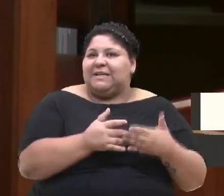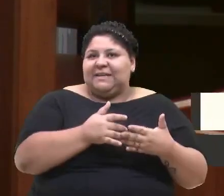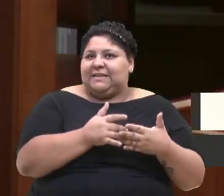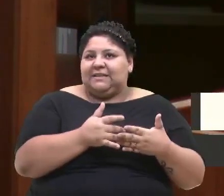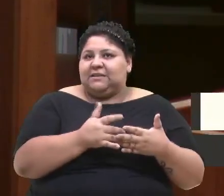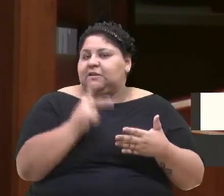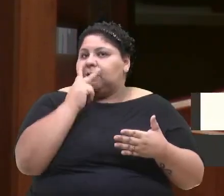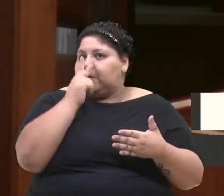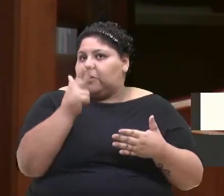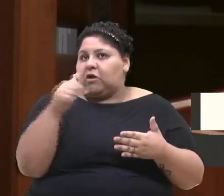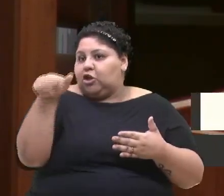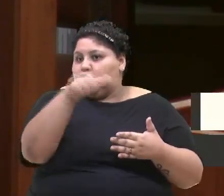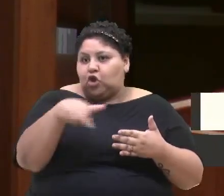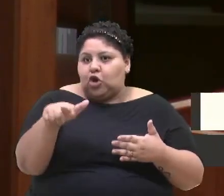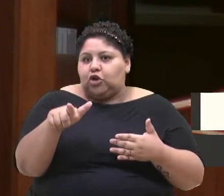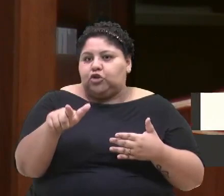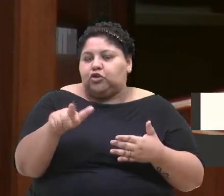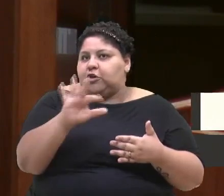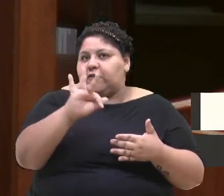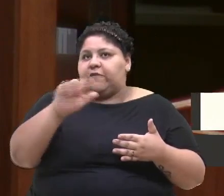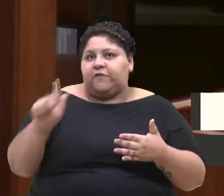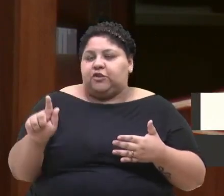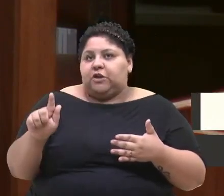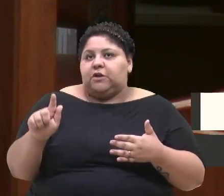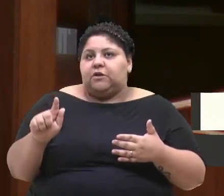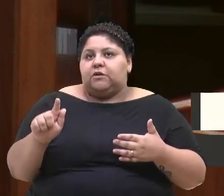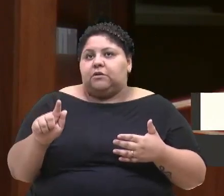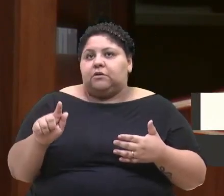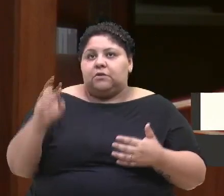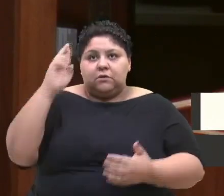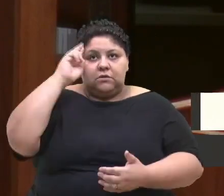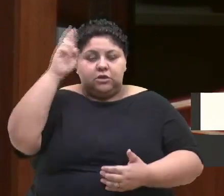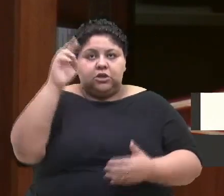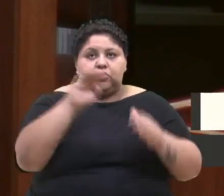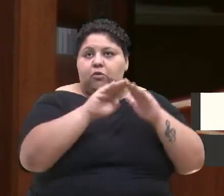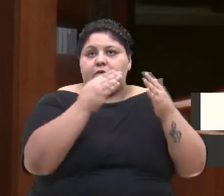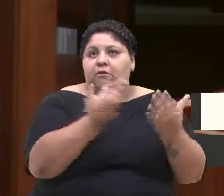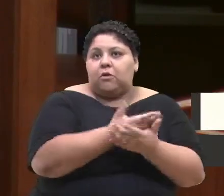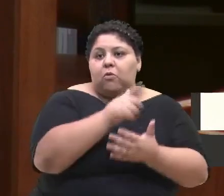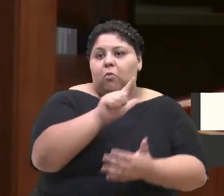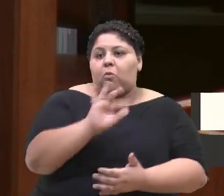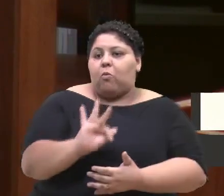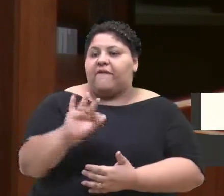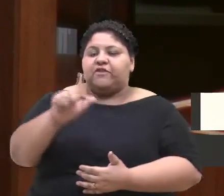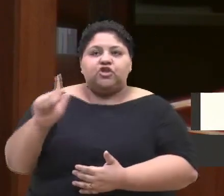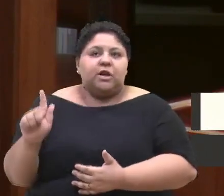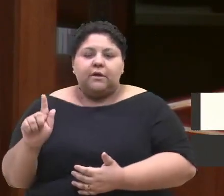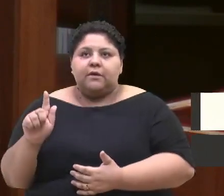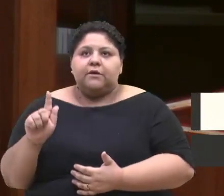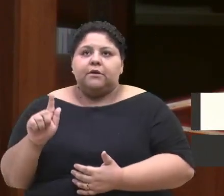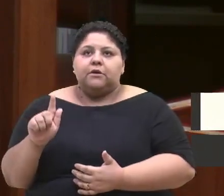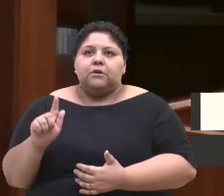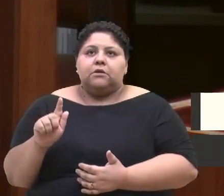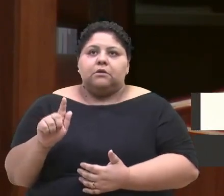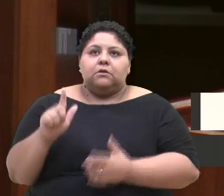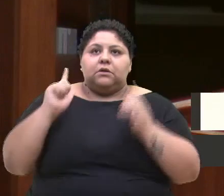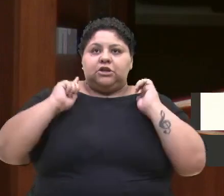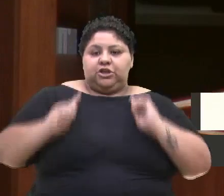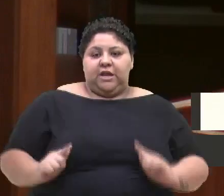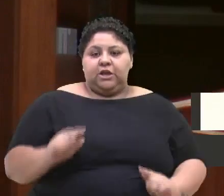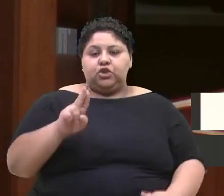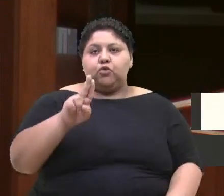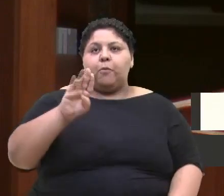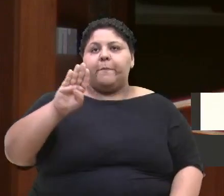tivéssemos uma função gratificada, por exemplo, um FG de diretor de escola, um FG de gerente de uma